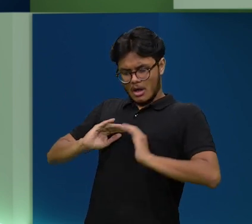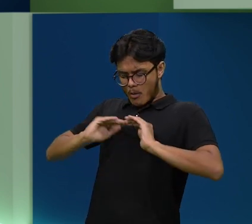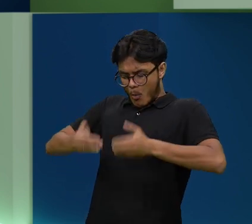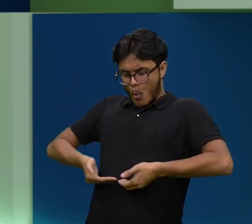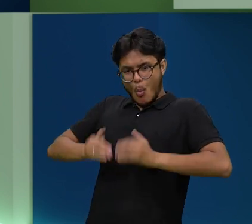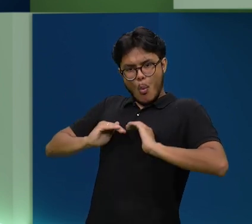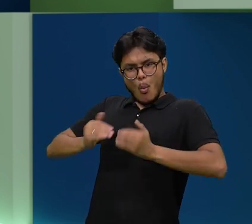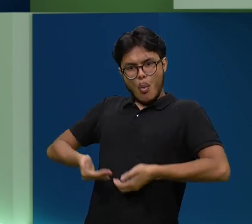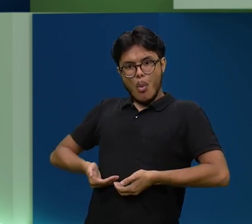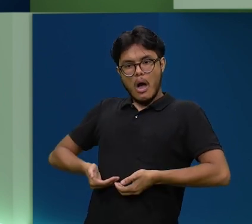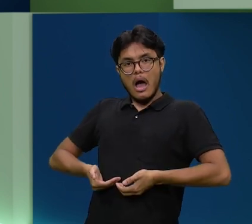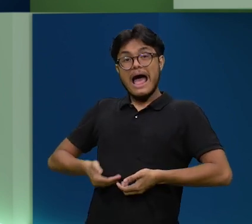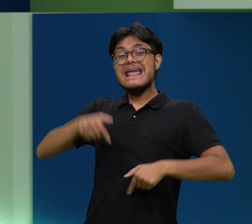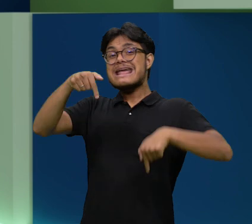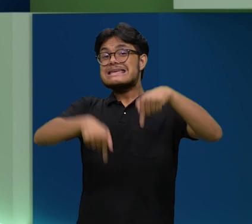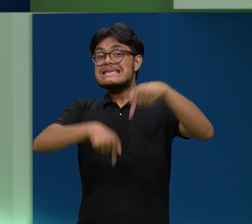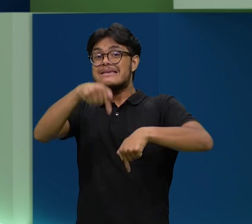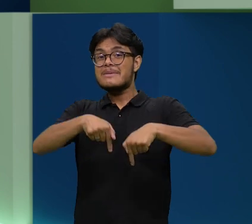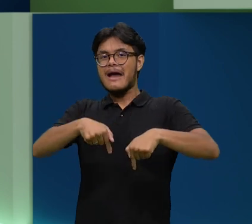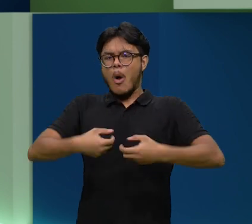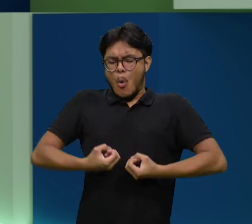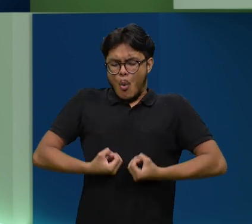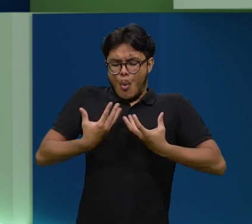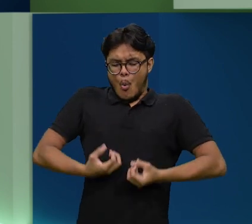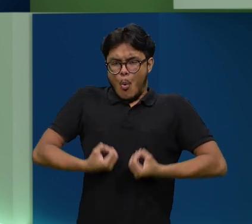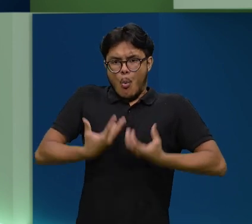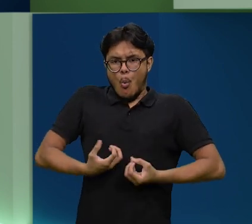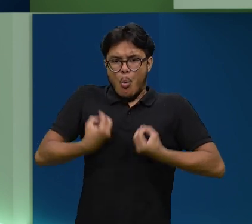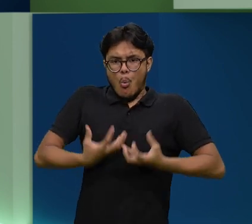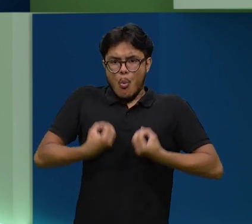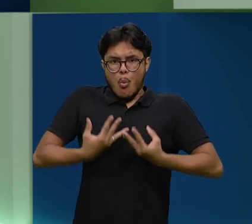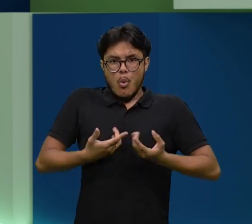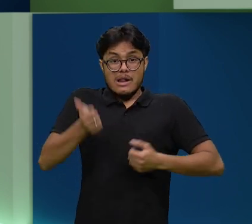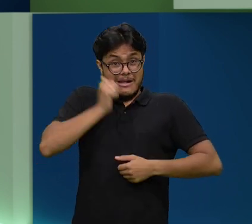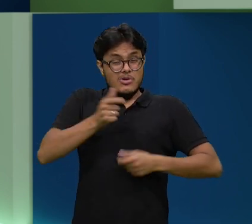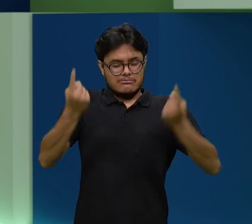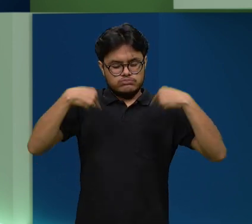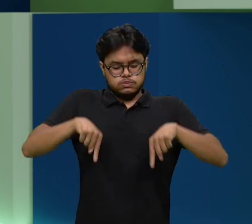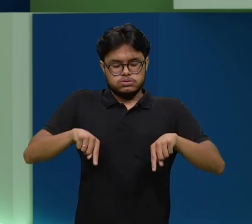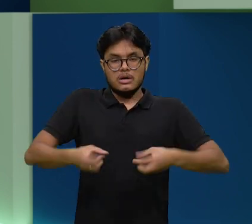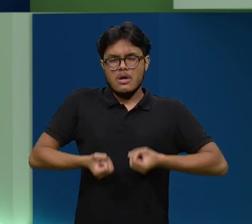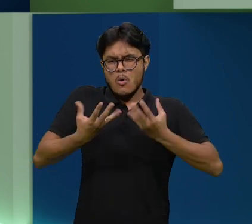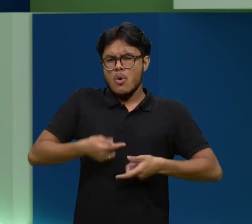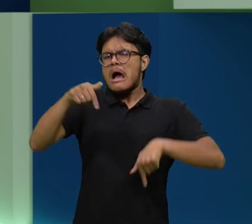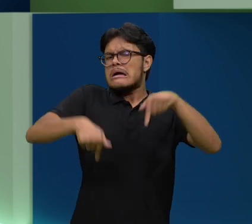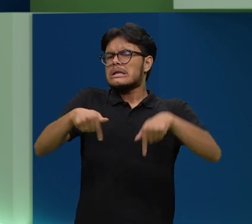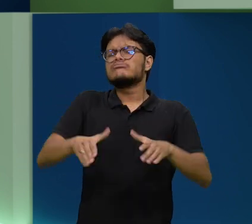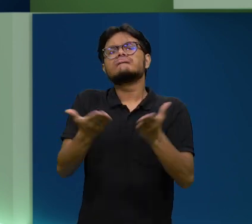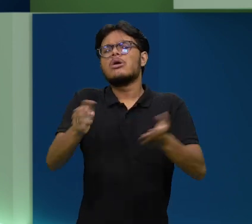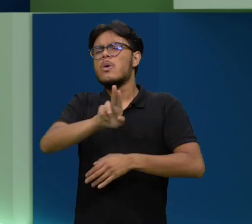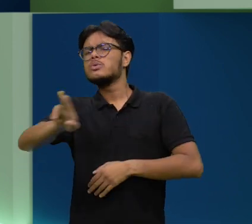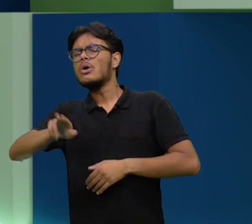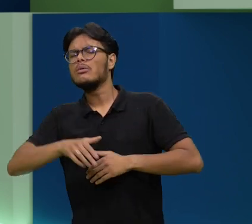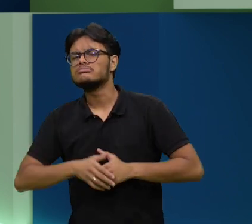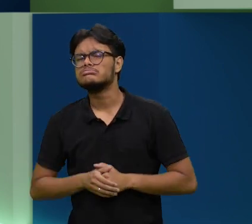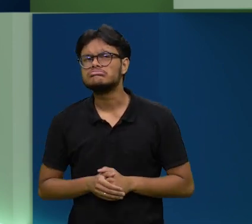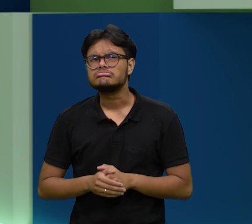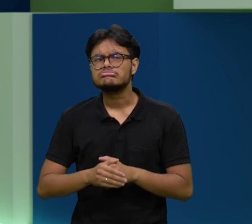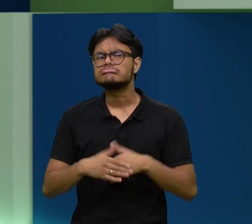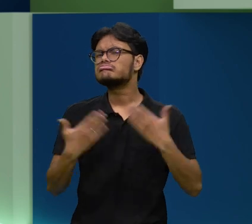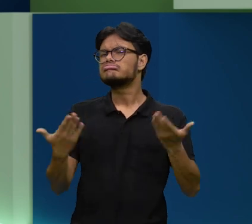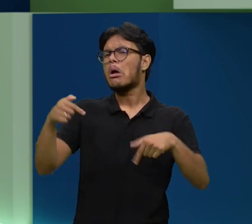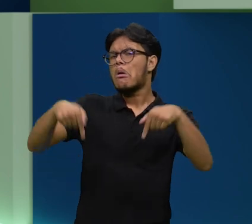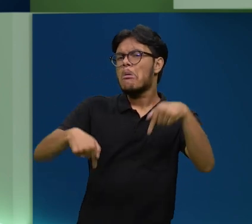novo hormônio. E aí a gente vai ver na resposta que hormônio é esse que é formado após a